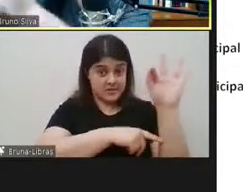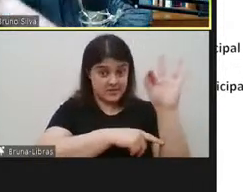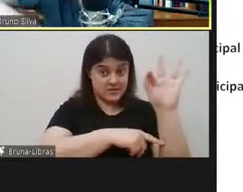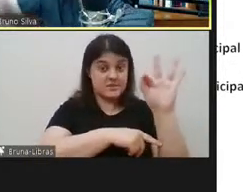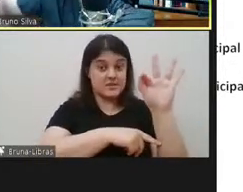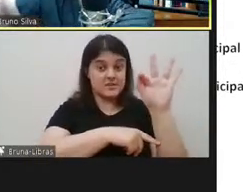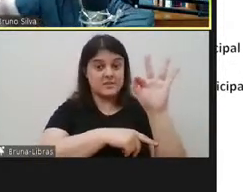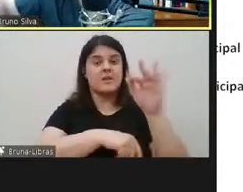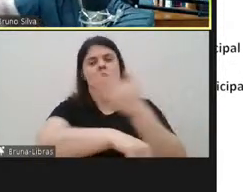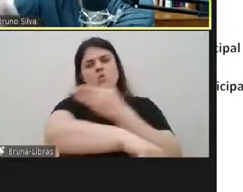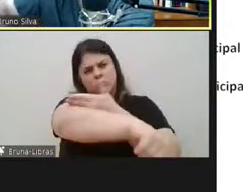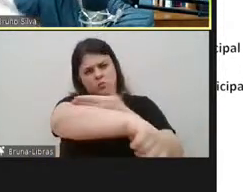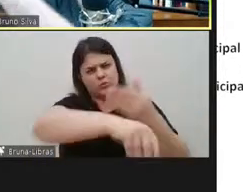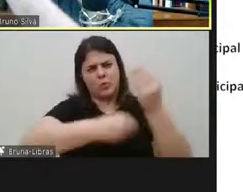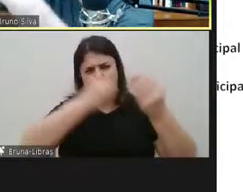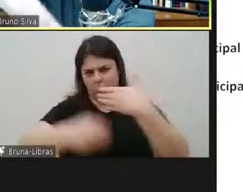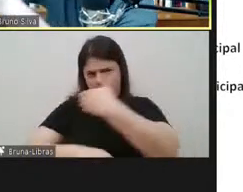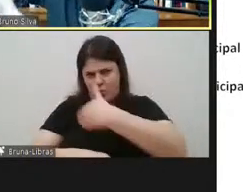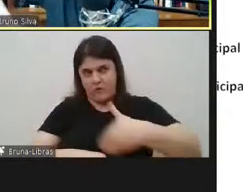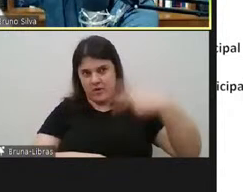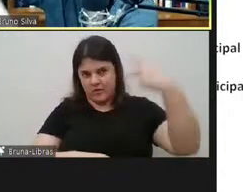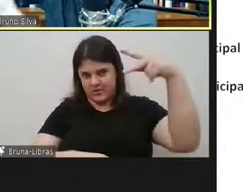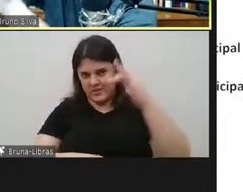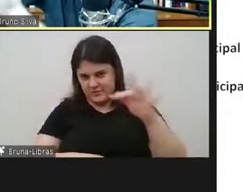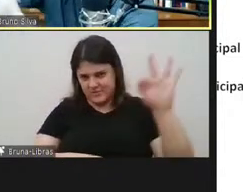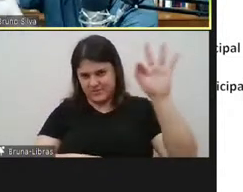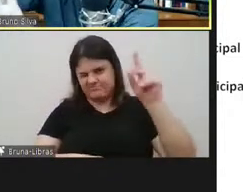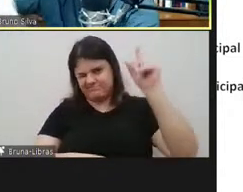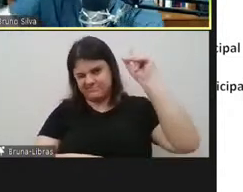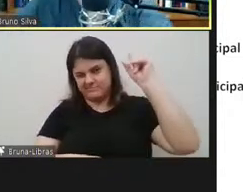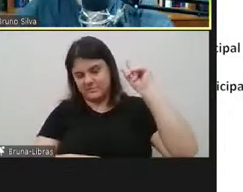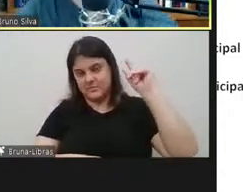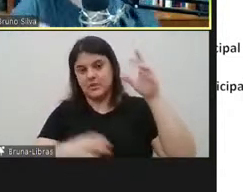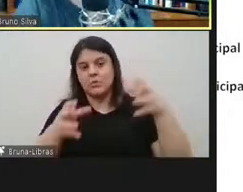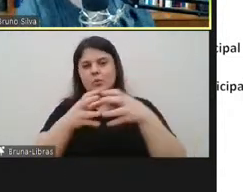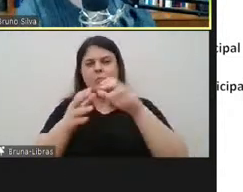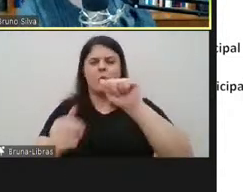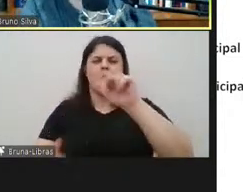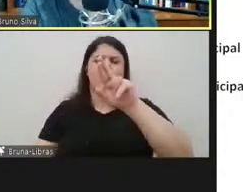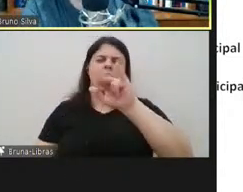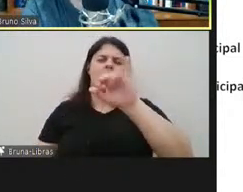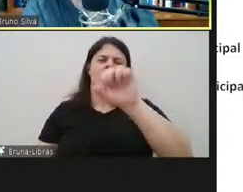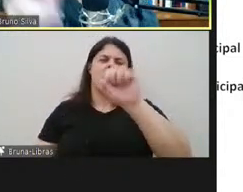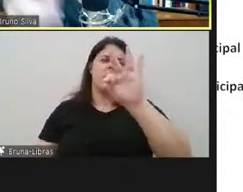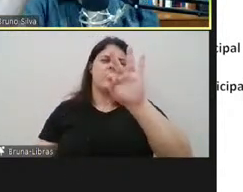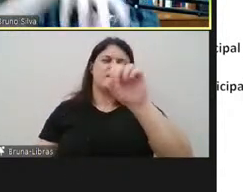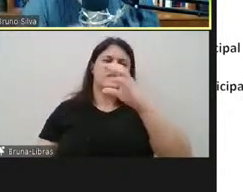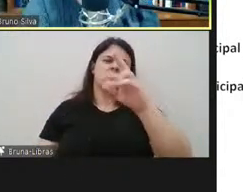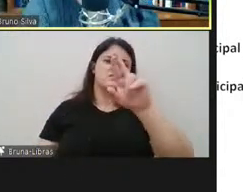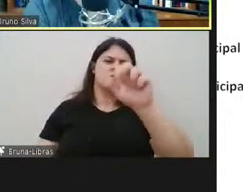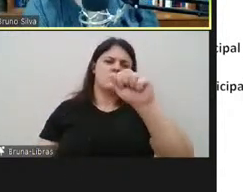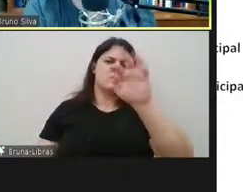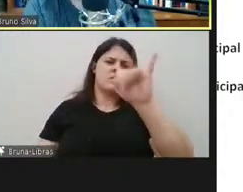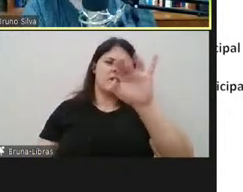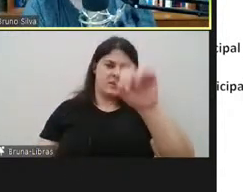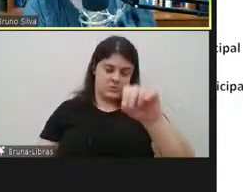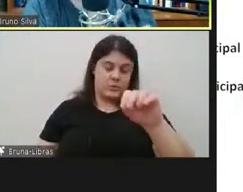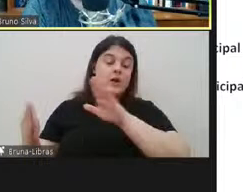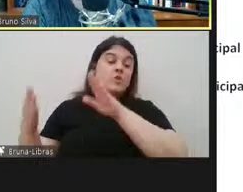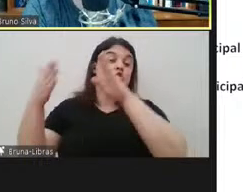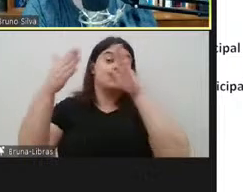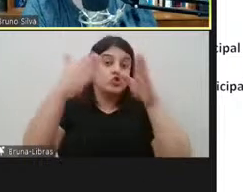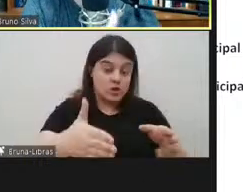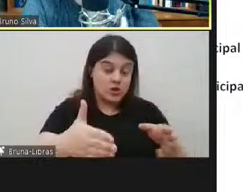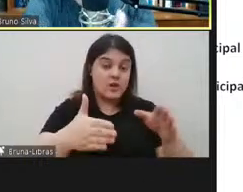Francesca tomado lá na França né do que era época lá os governos eles tocaram ele viaja para os Estados Unidos e ao chegar nos Estados